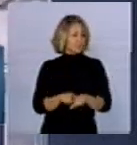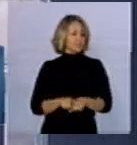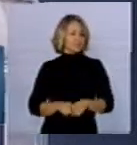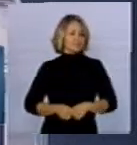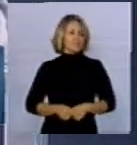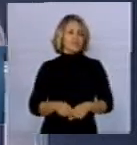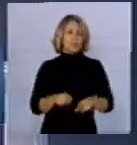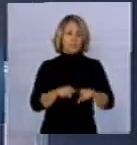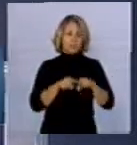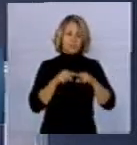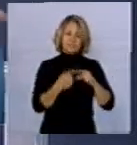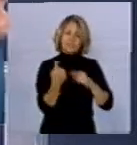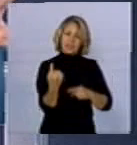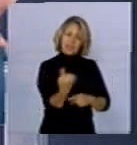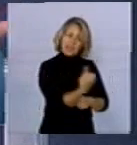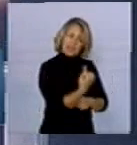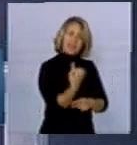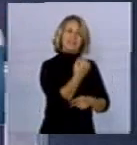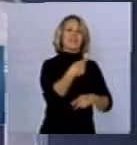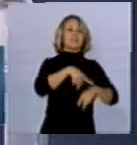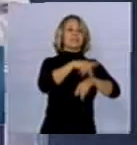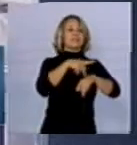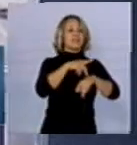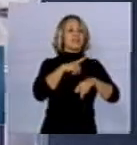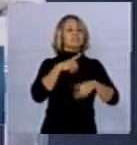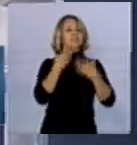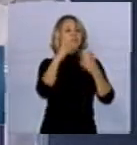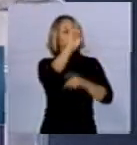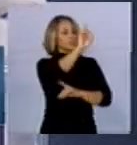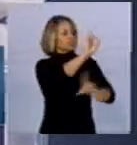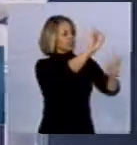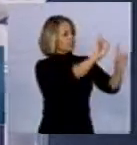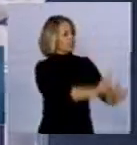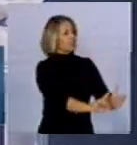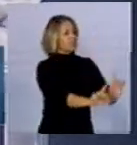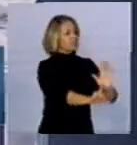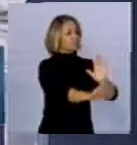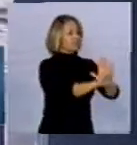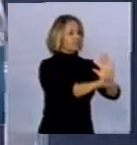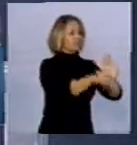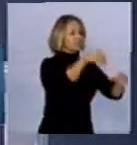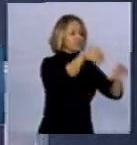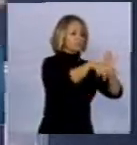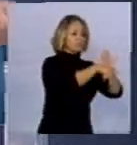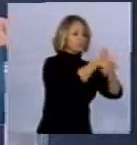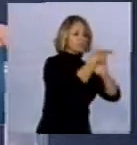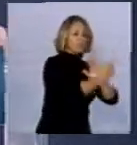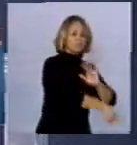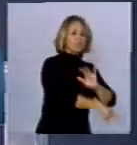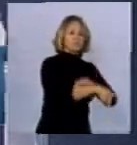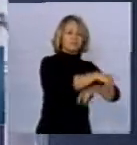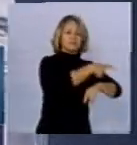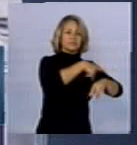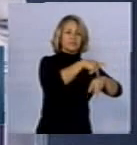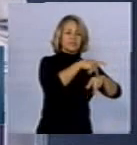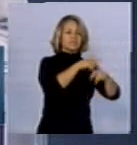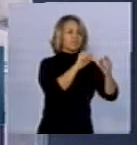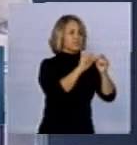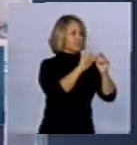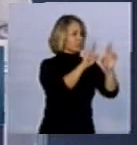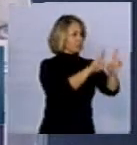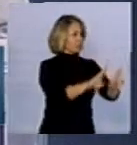então cada país signatário daqui tem o direito de nas suas leis internas fazer uso